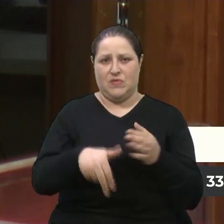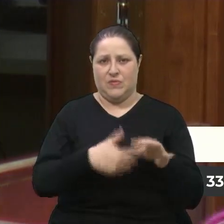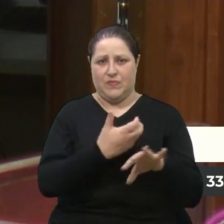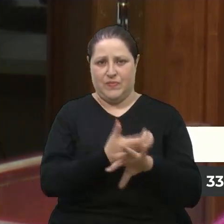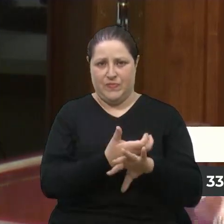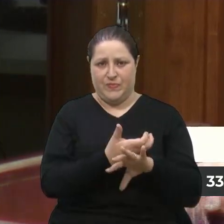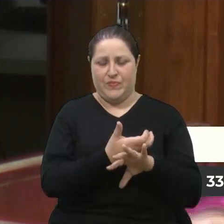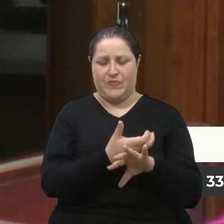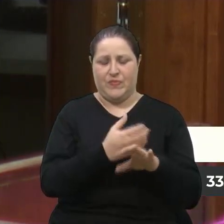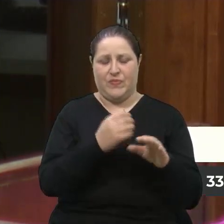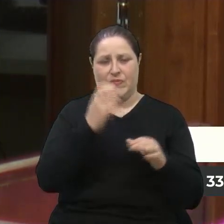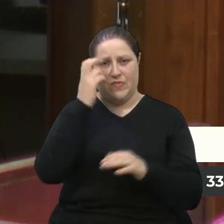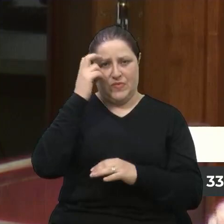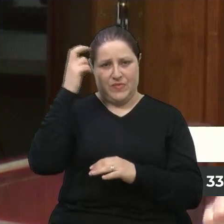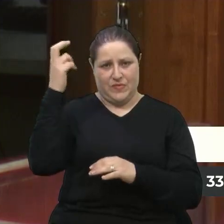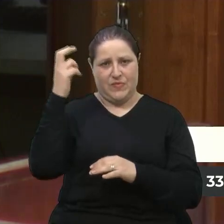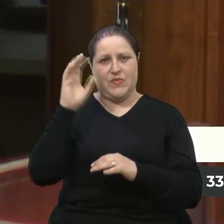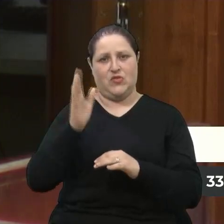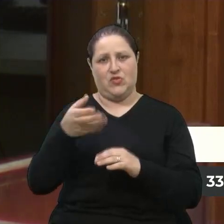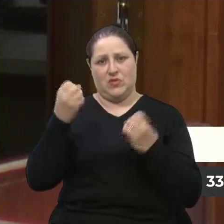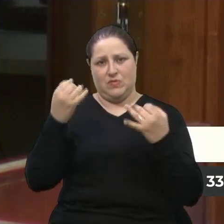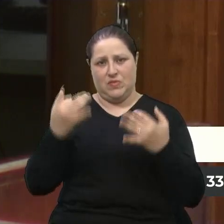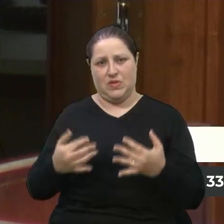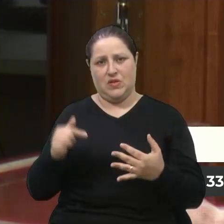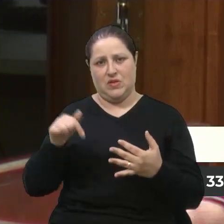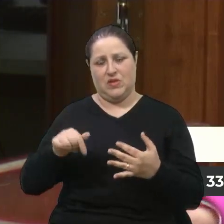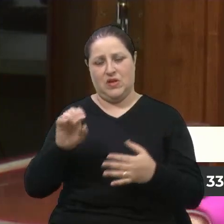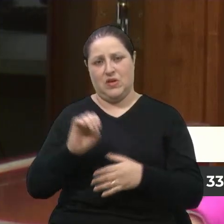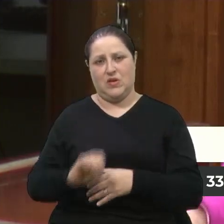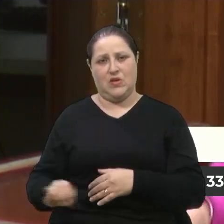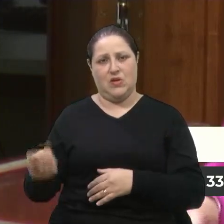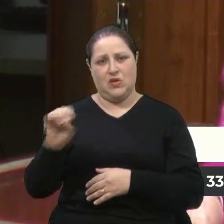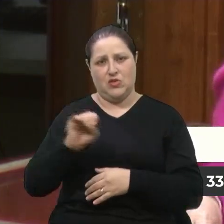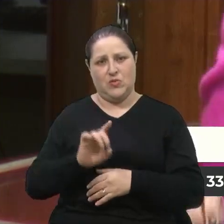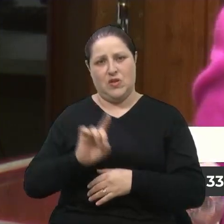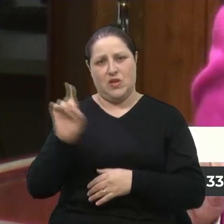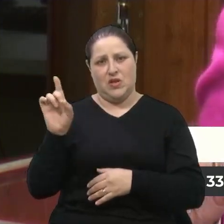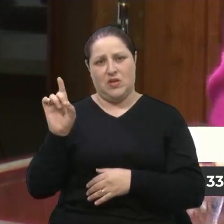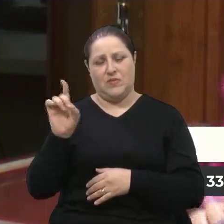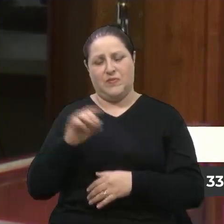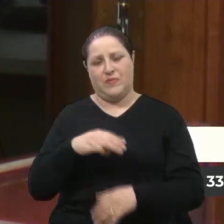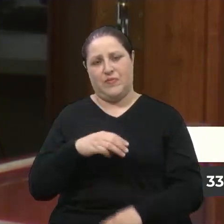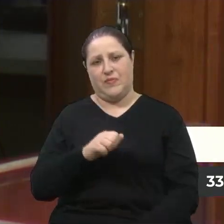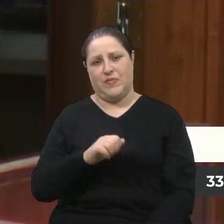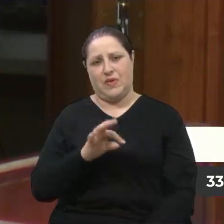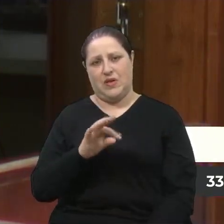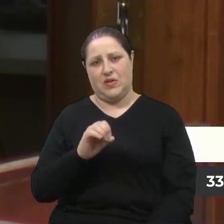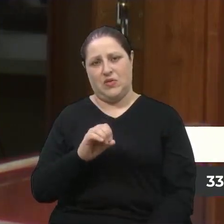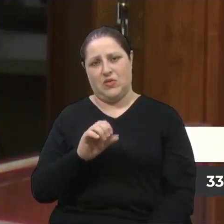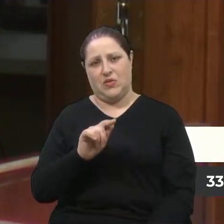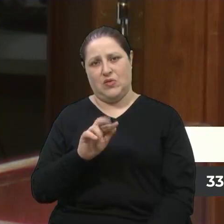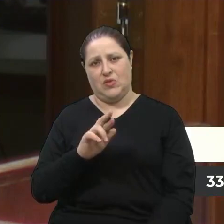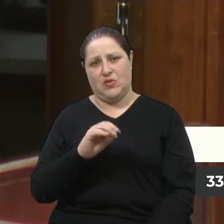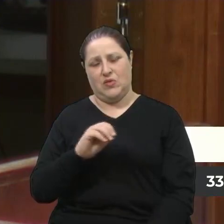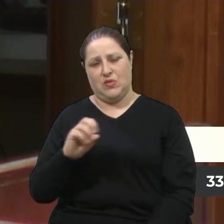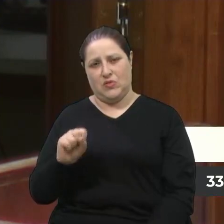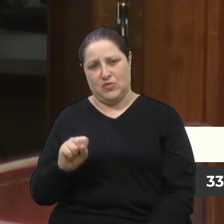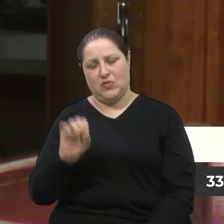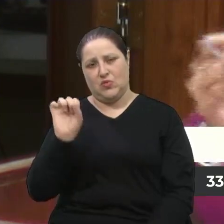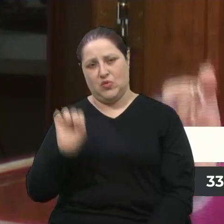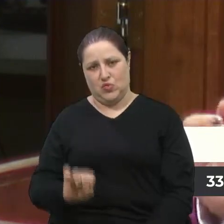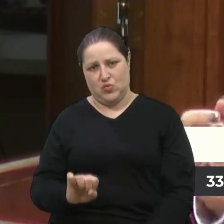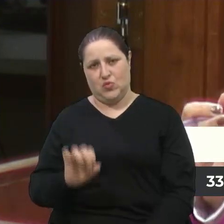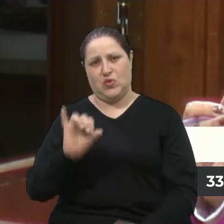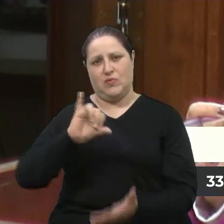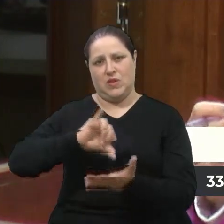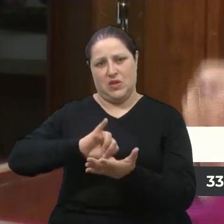Habilidades. Eu falei sobre isso aqui já, que é sensacional, que fica no Mato Grosso do Sul, né, na cidade de Campo Grande, na capital. E aí, online,